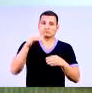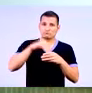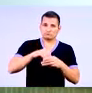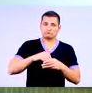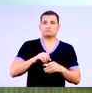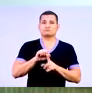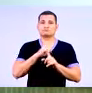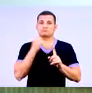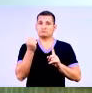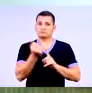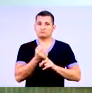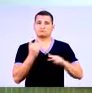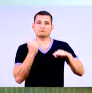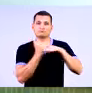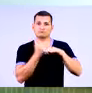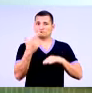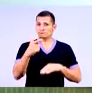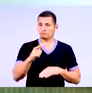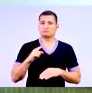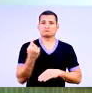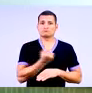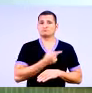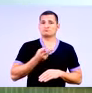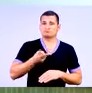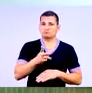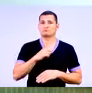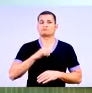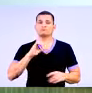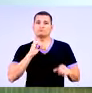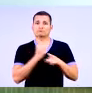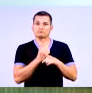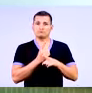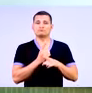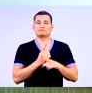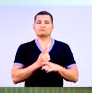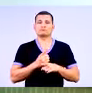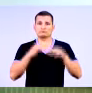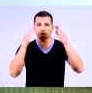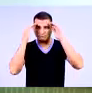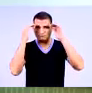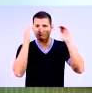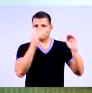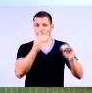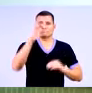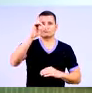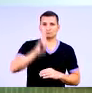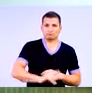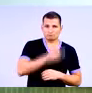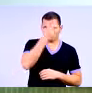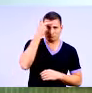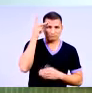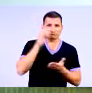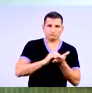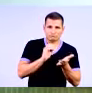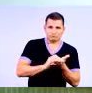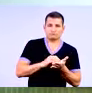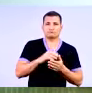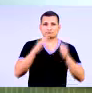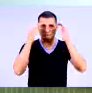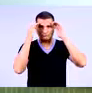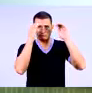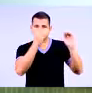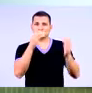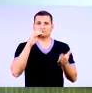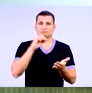desigual, nós vamos sempre estar encontrando aí um desrespeito aos direitos humanos, um desrespeito ao outro. Bom,